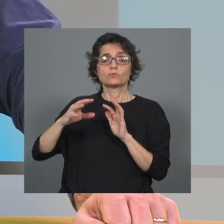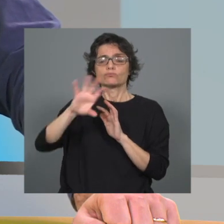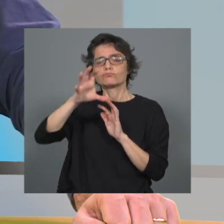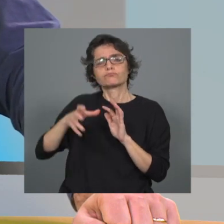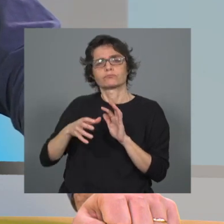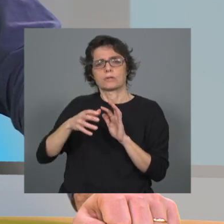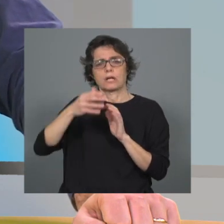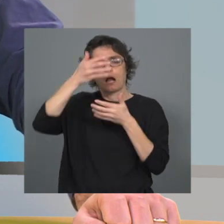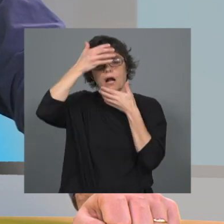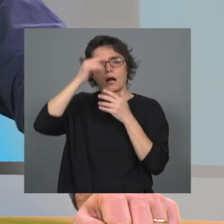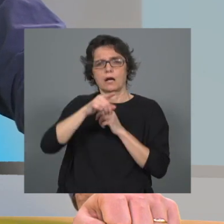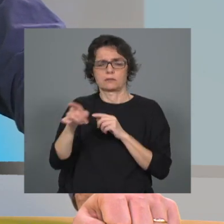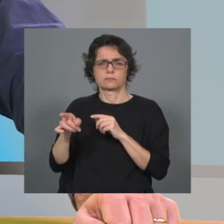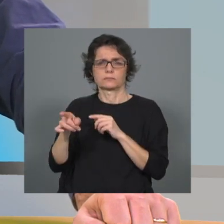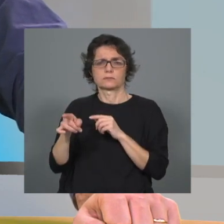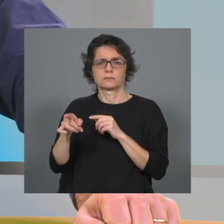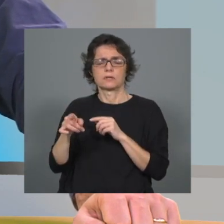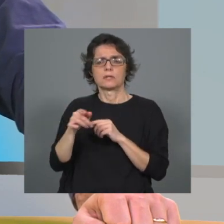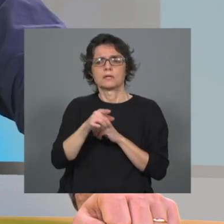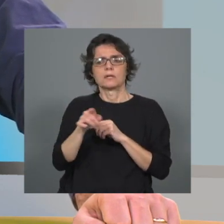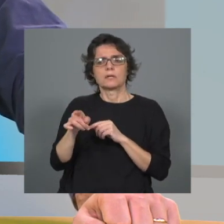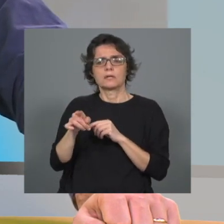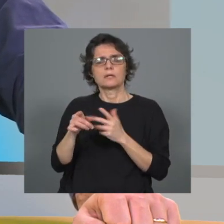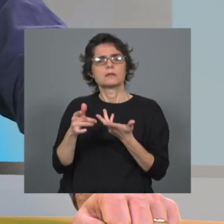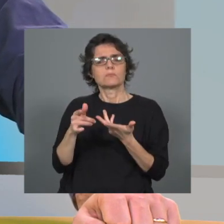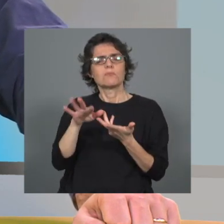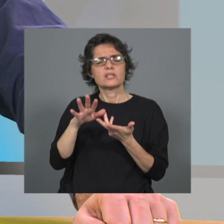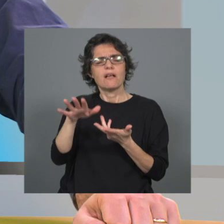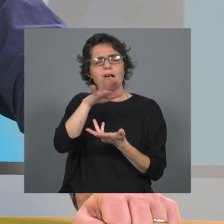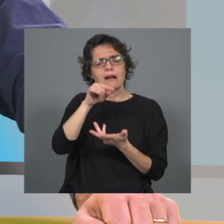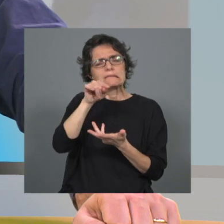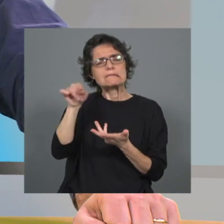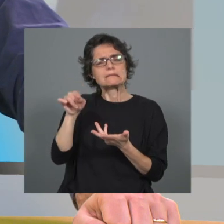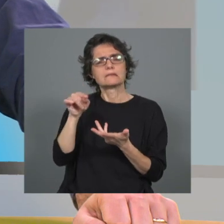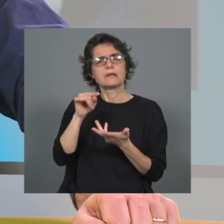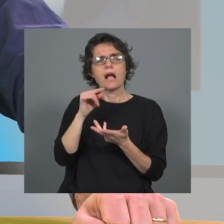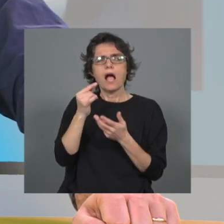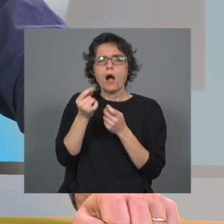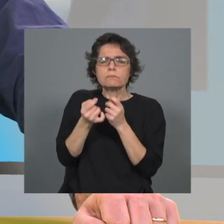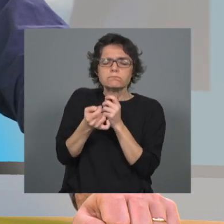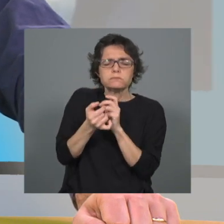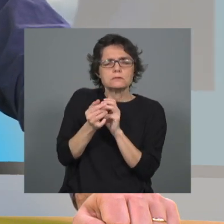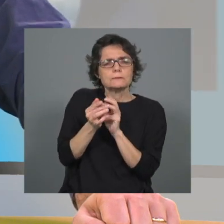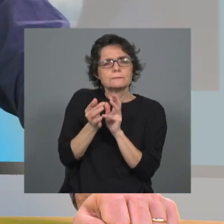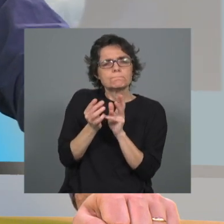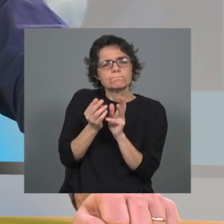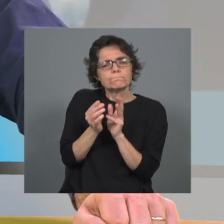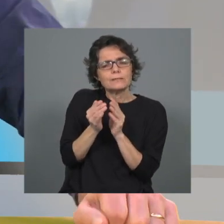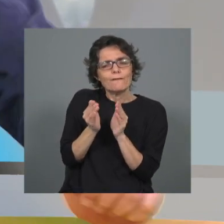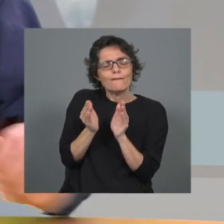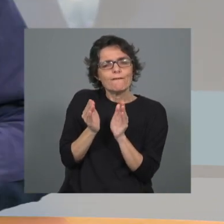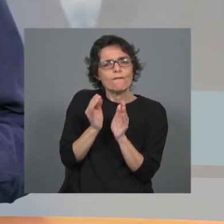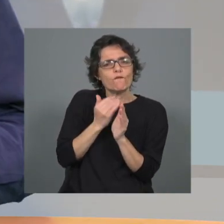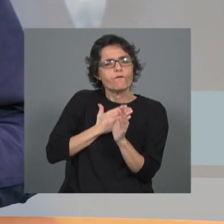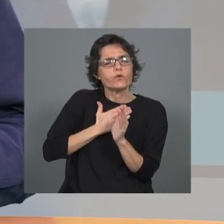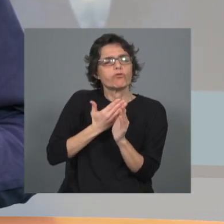por exemplo. Mesmo assim, nessa região temos vindo a ver mais alguma abertura. Normalmente os cristãos e os católicos desses